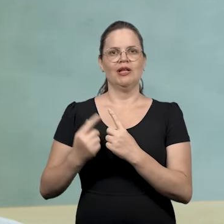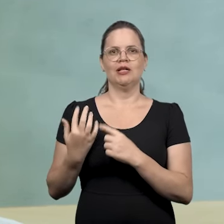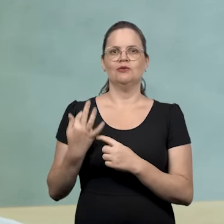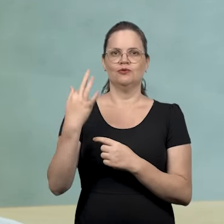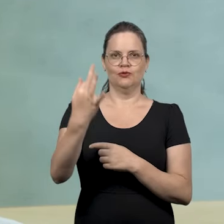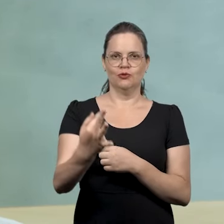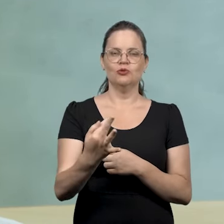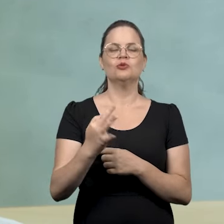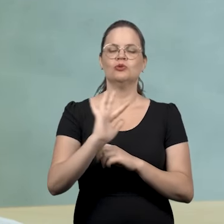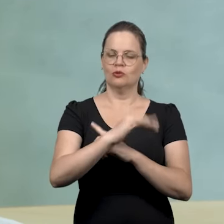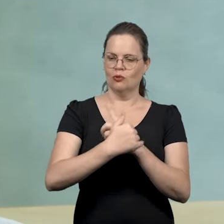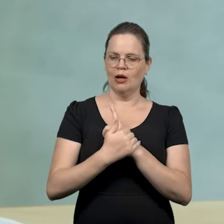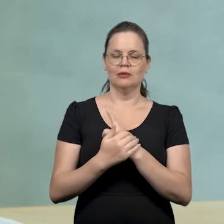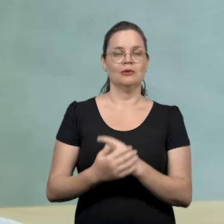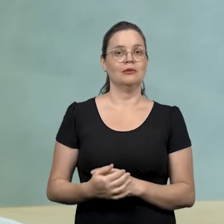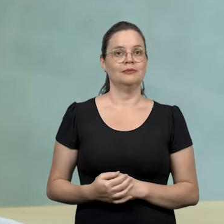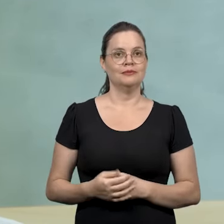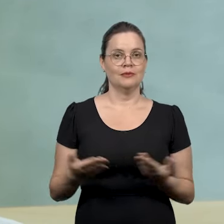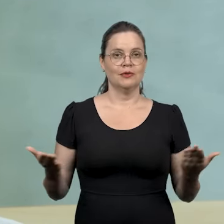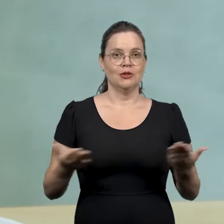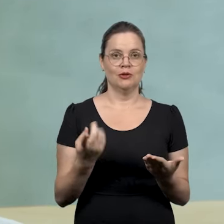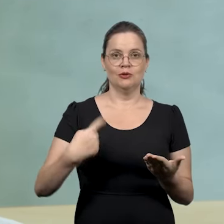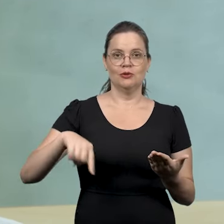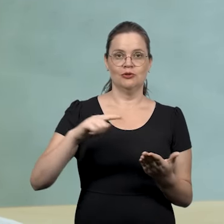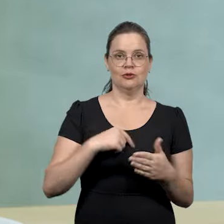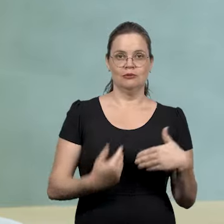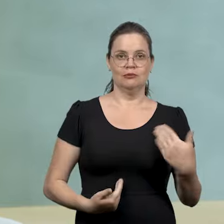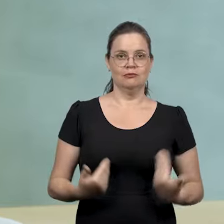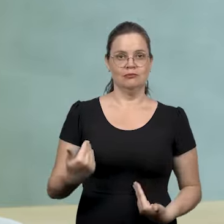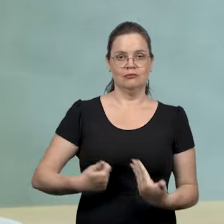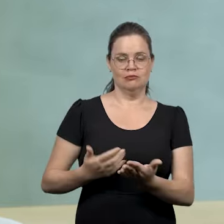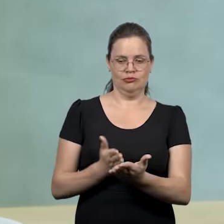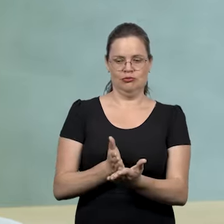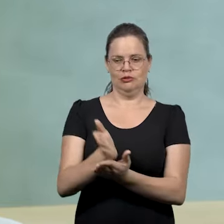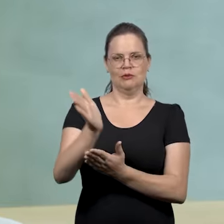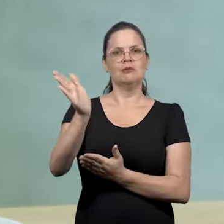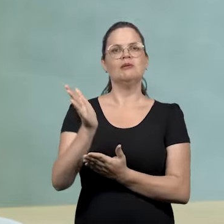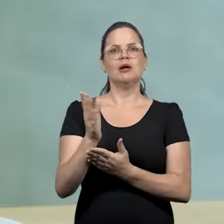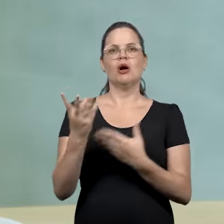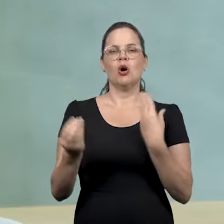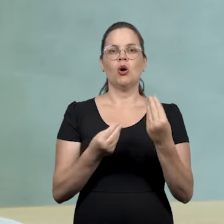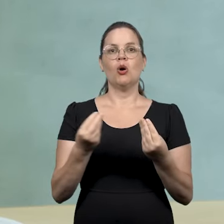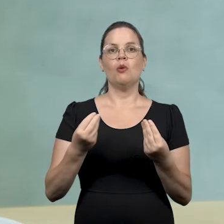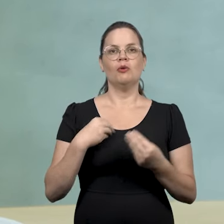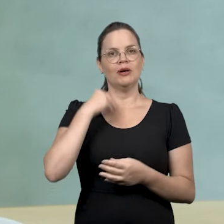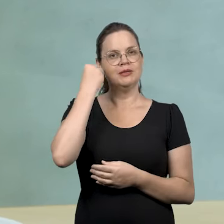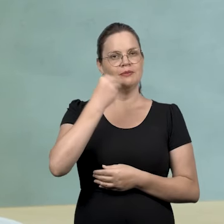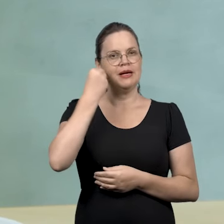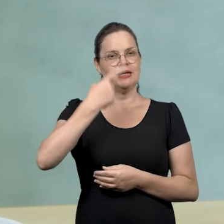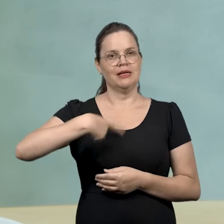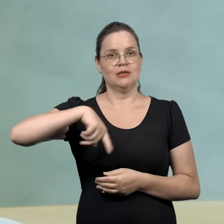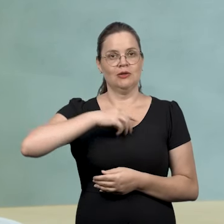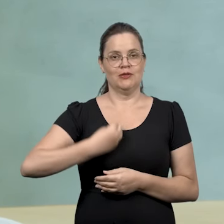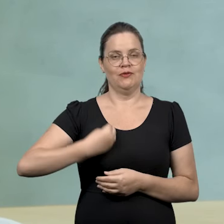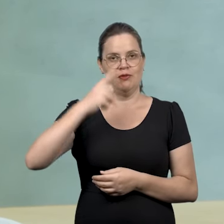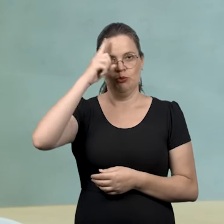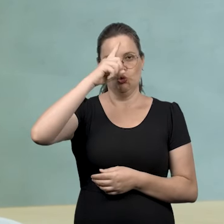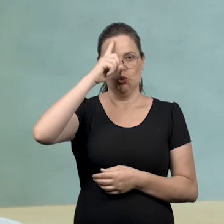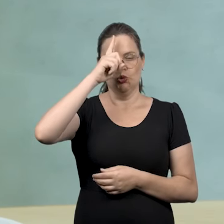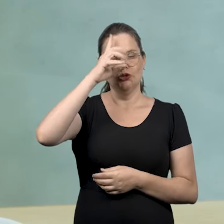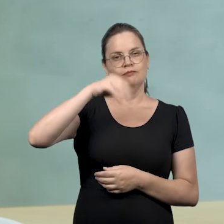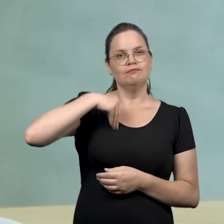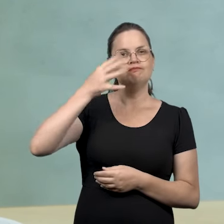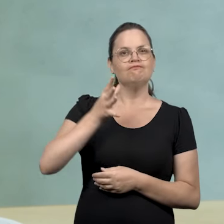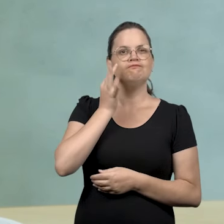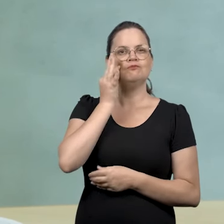vida dele. E hoje a igreja, ela caminha com base nessas marcas, né, com base naquilo que vivemos. E por isso que nós